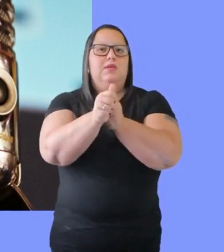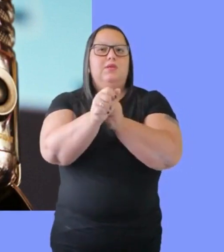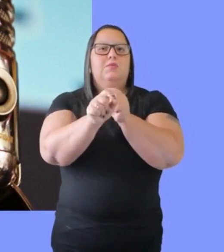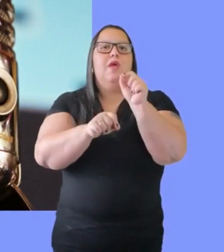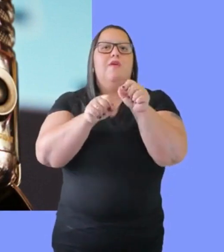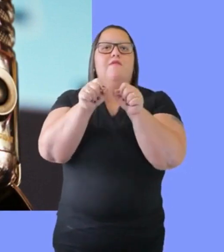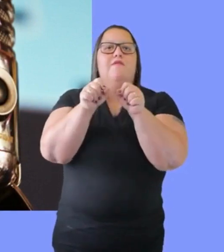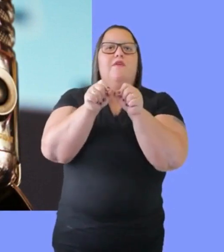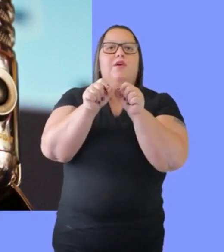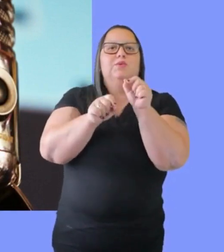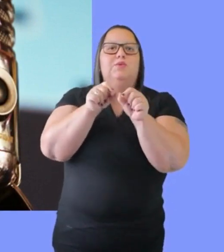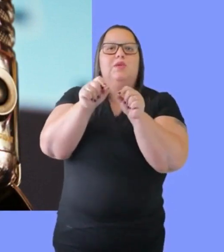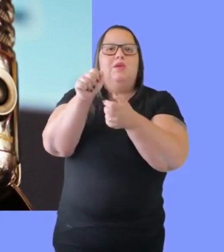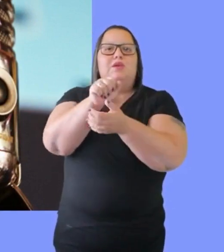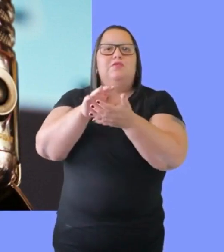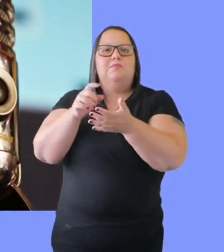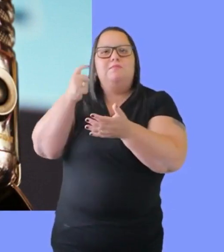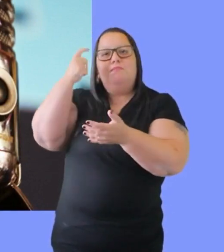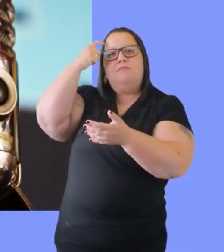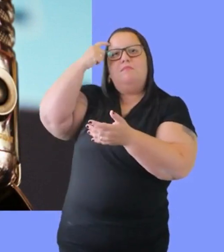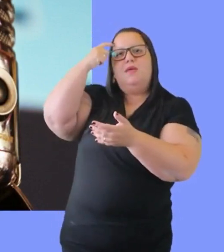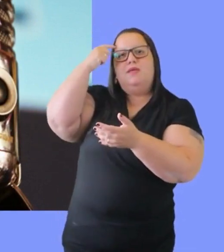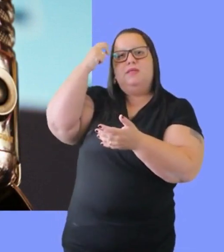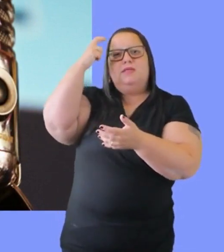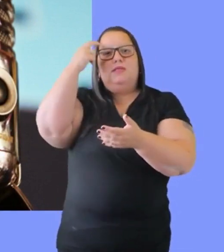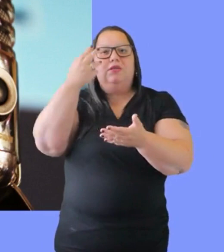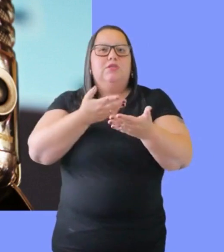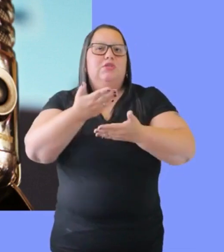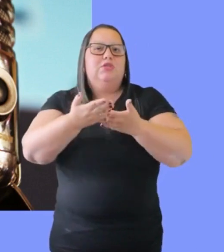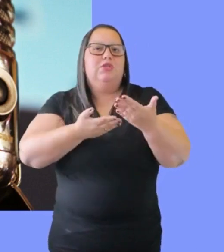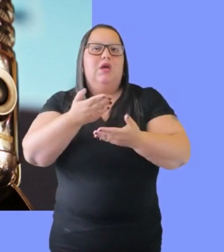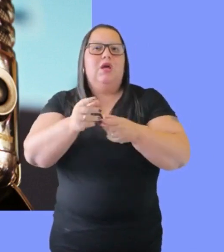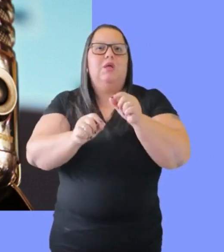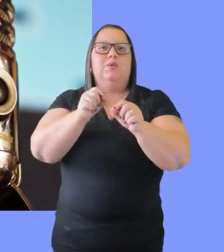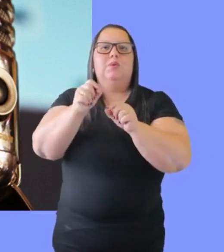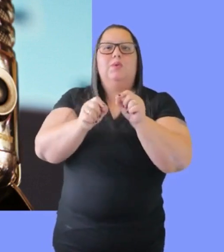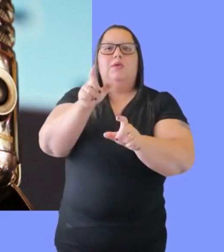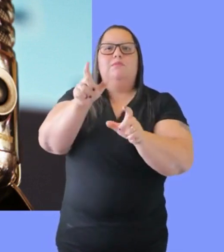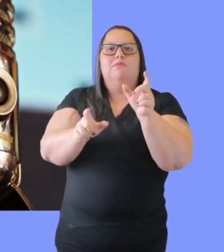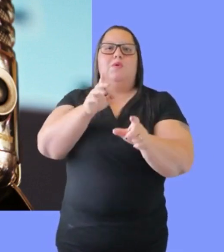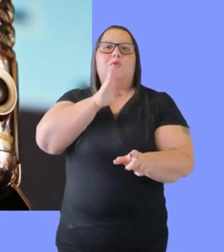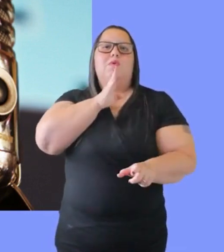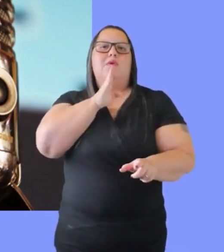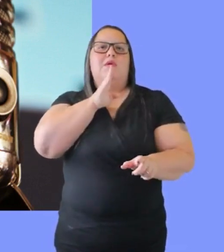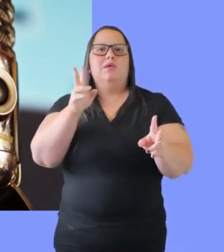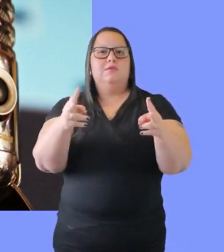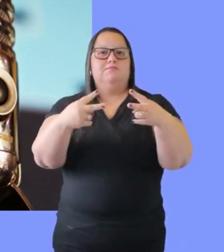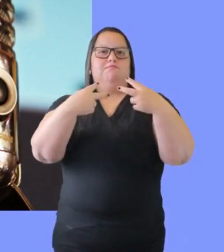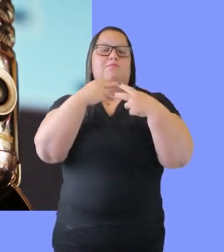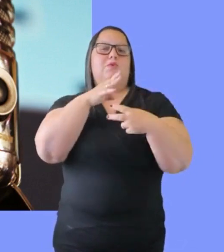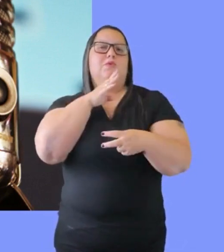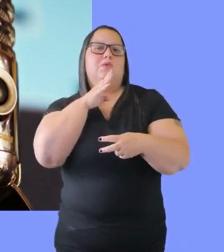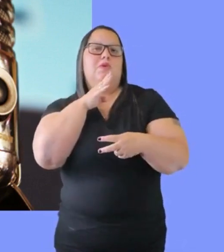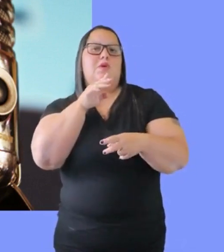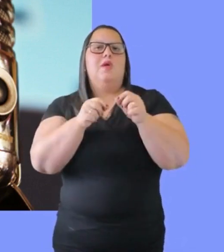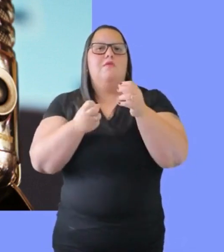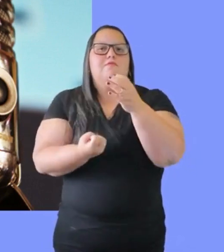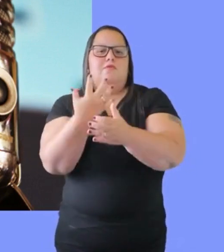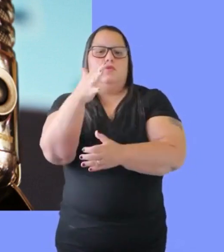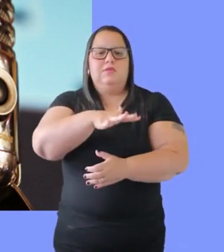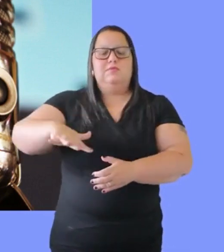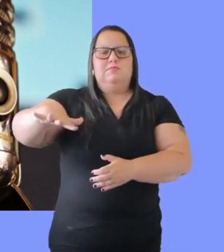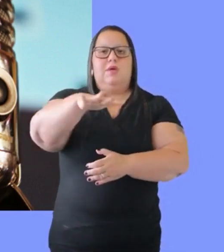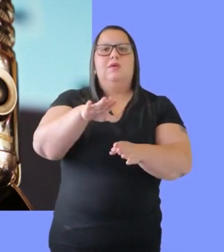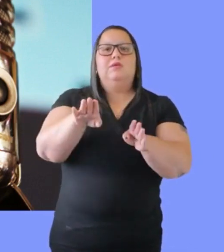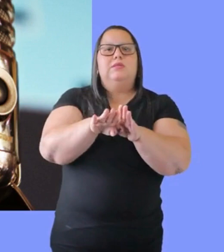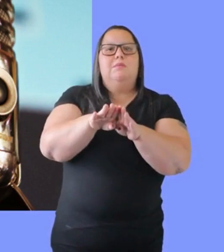um exercício ativo de atenção, de diálogo, com intensa escuta do outro e de si próprio. Criação de espaços e